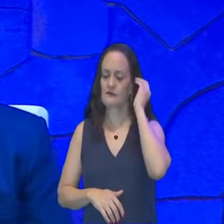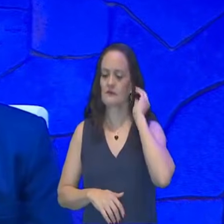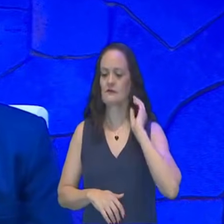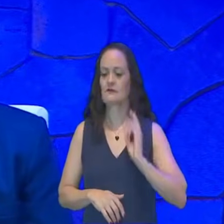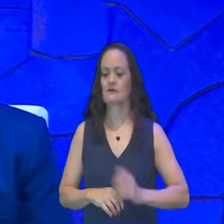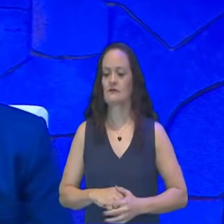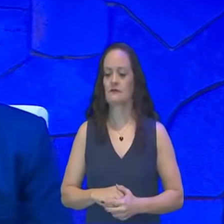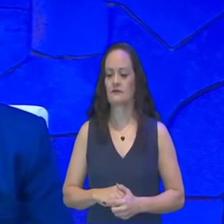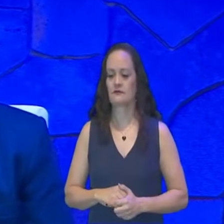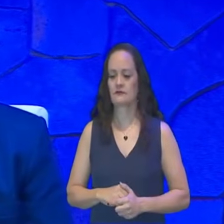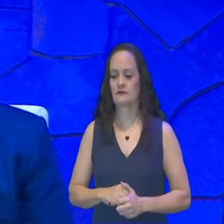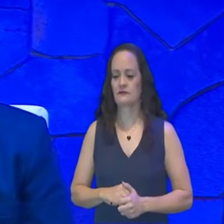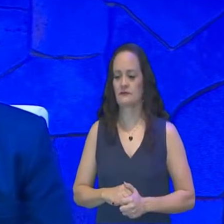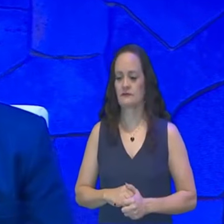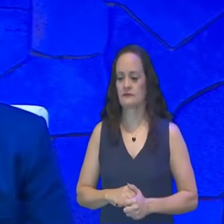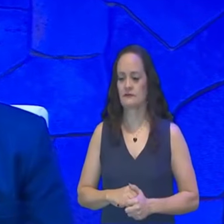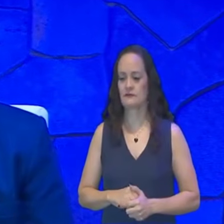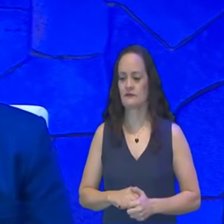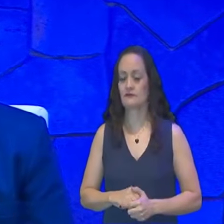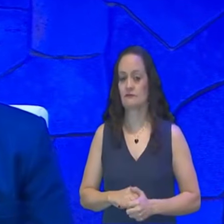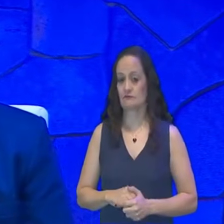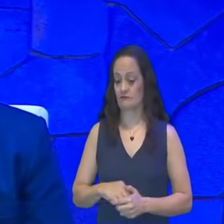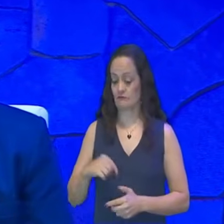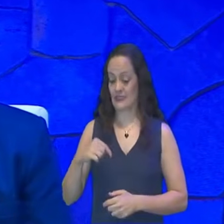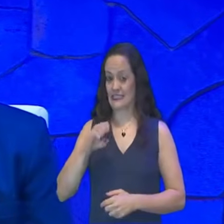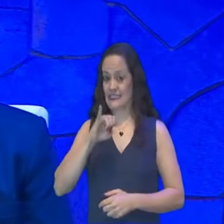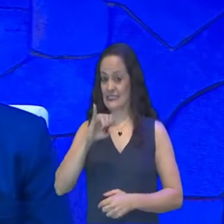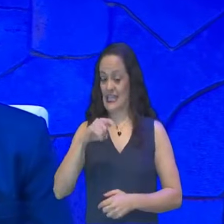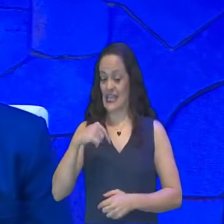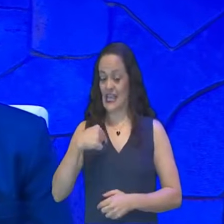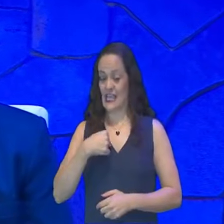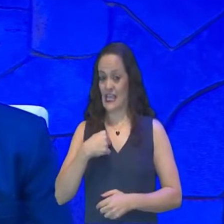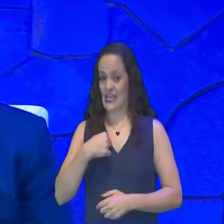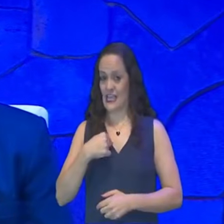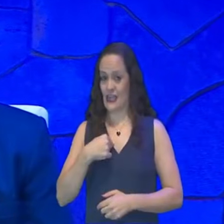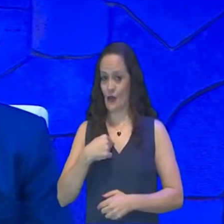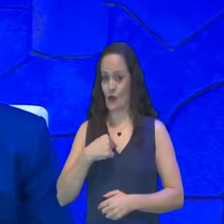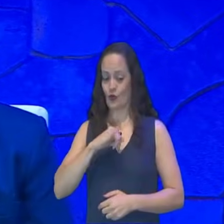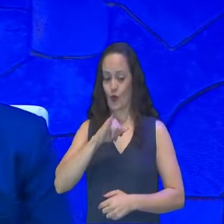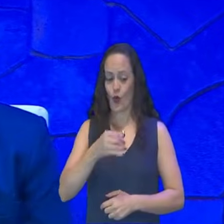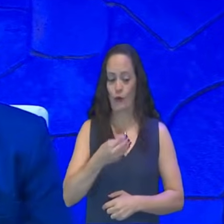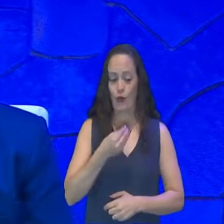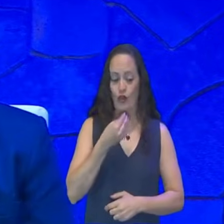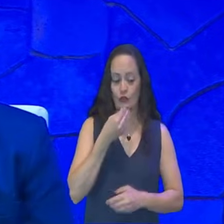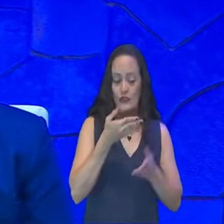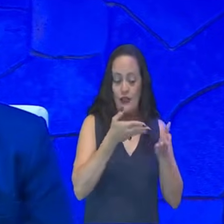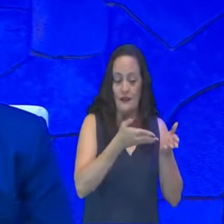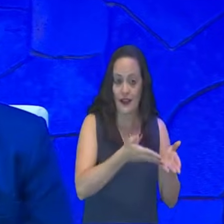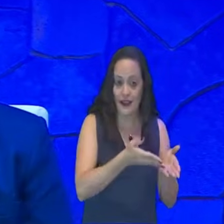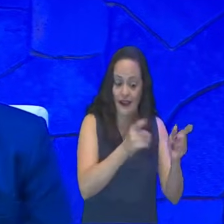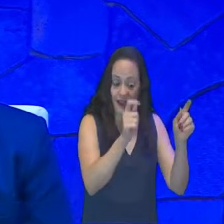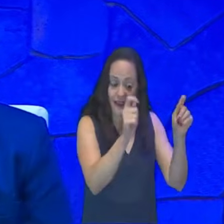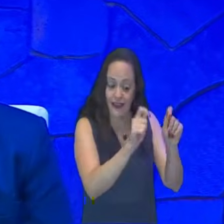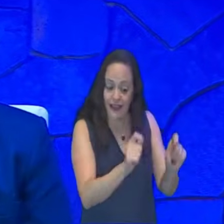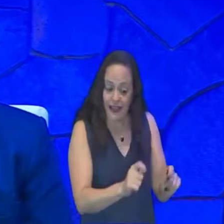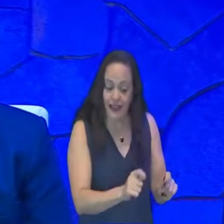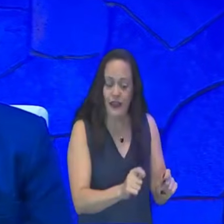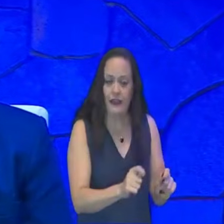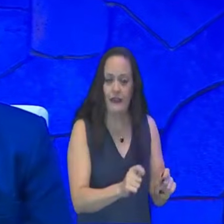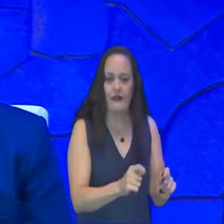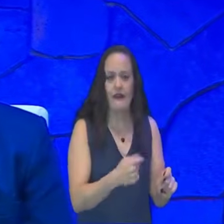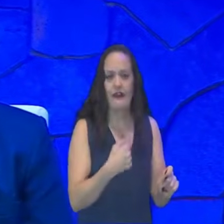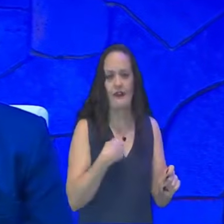E nós, dando espaço a esses falsos deuses, nós passamos a amar aquilo que Deus